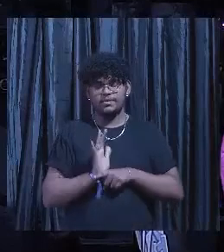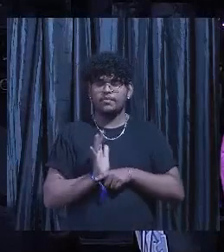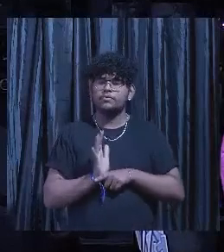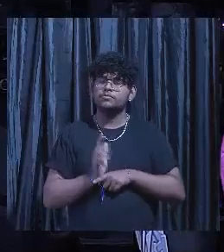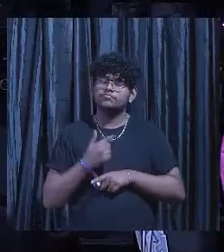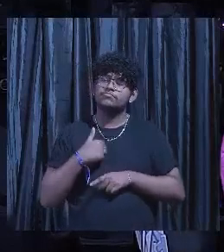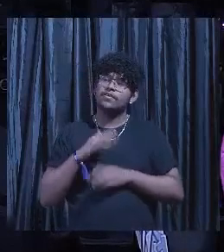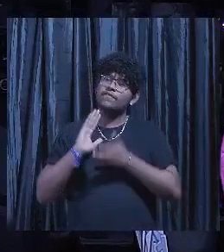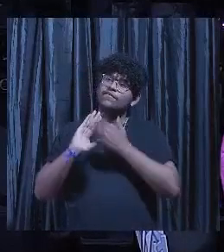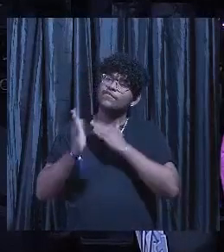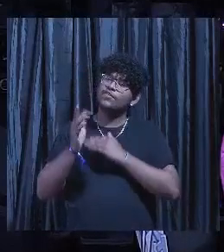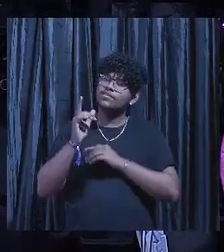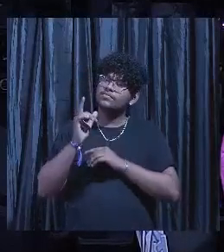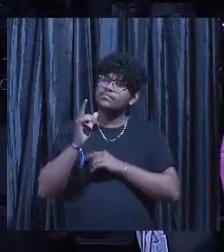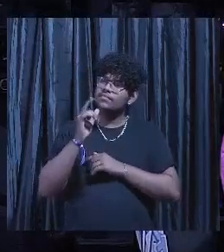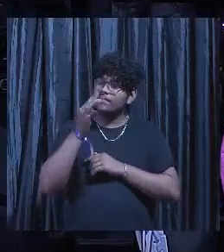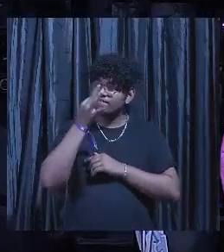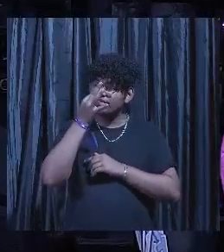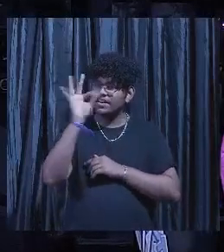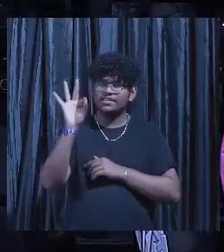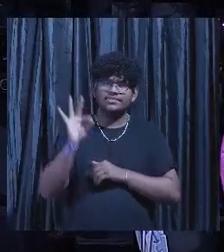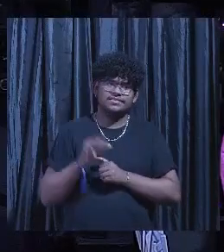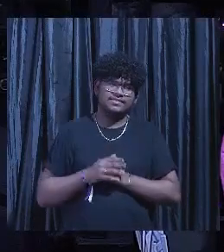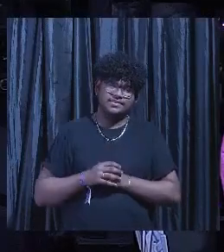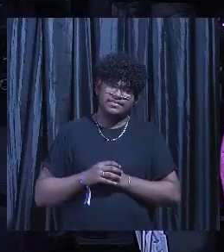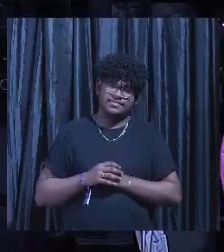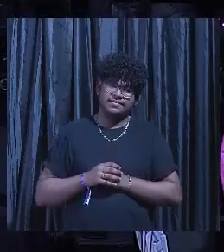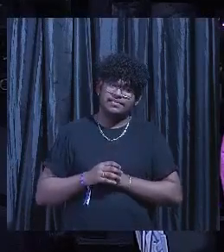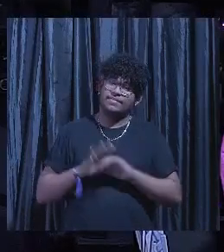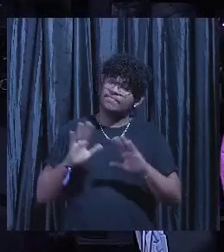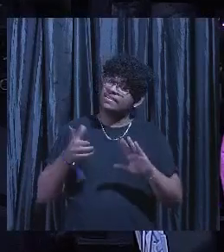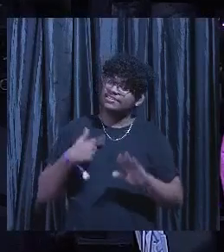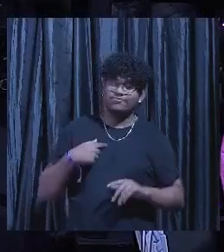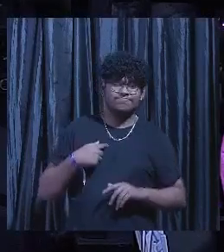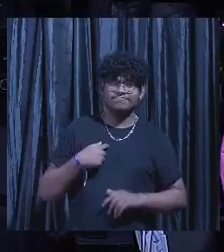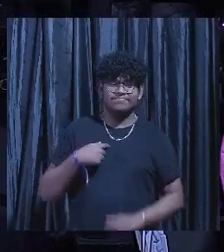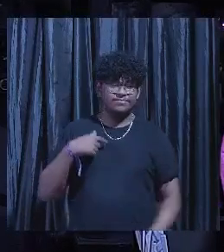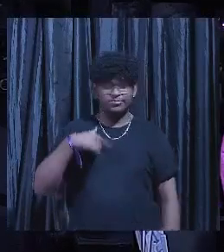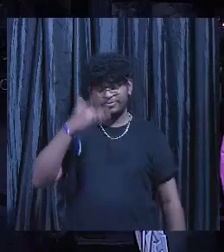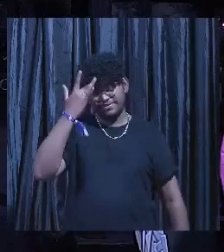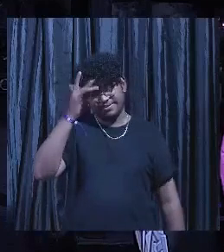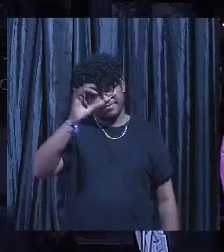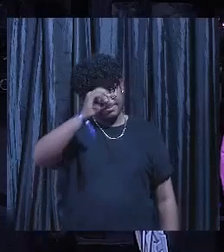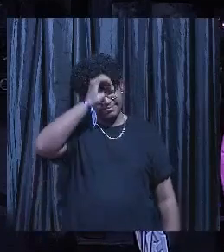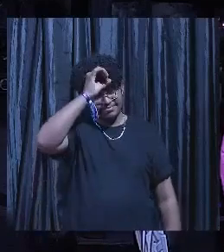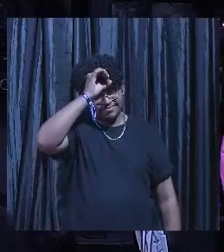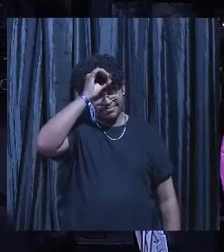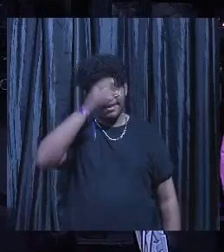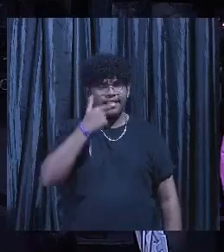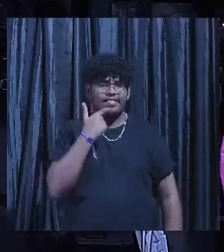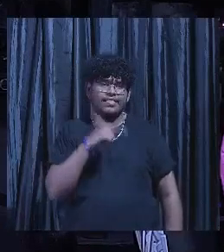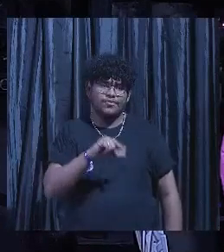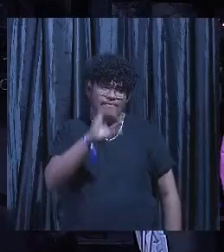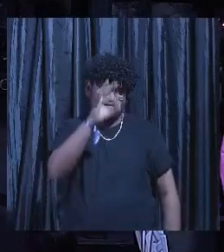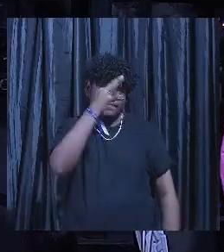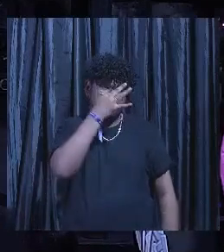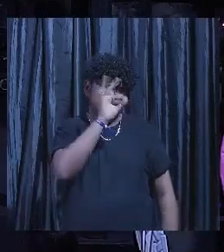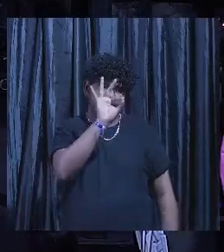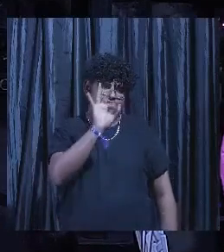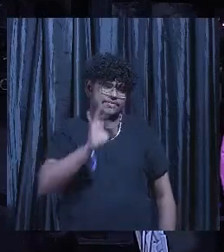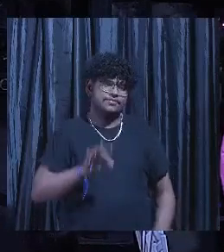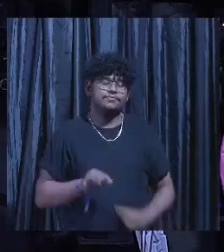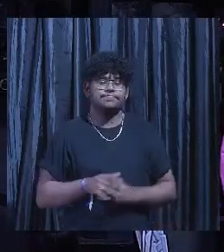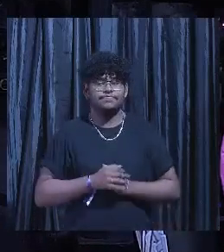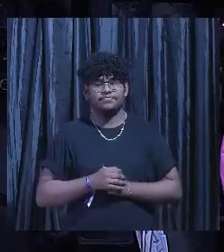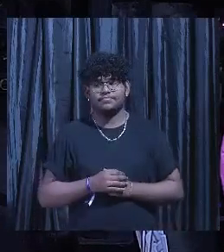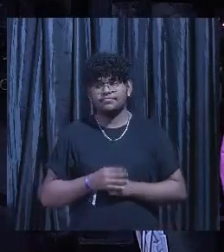que, pequeno detalhe, eu fui para a França sem saber falar francês. E conhecendo bem pouco da cultura francesa,